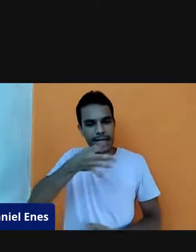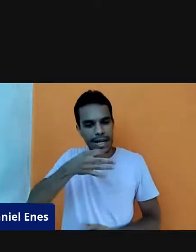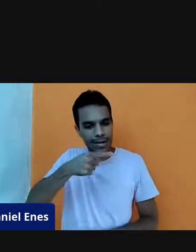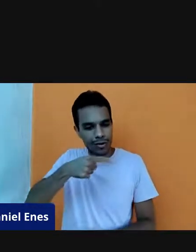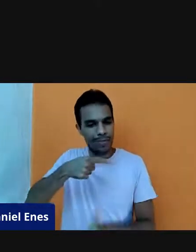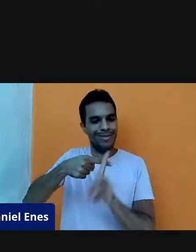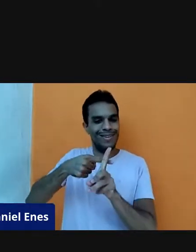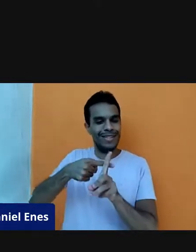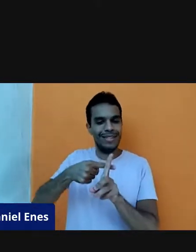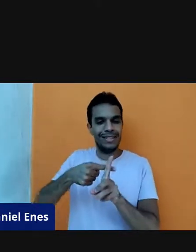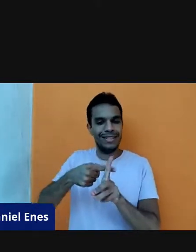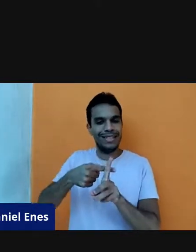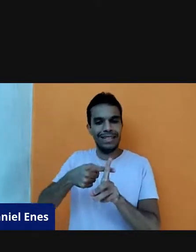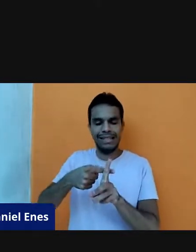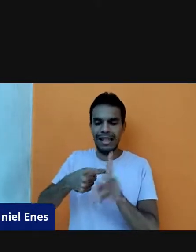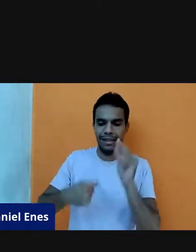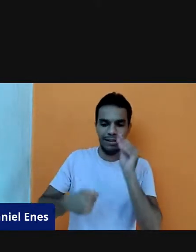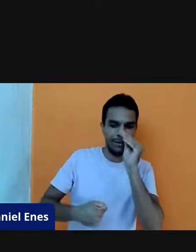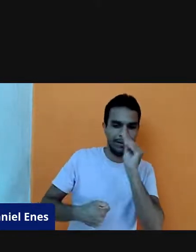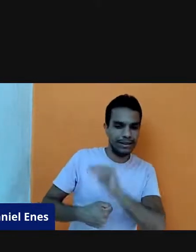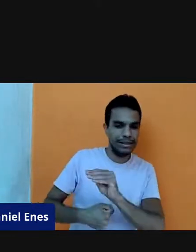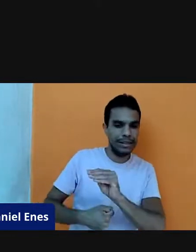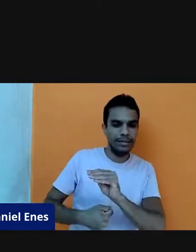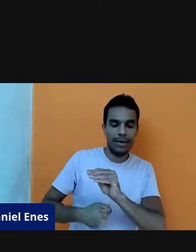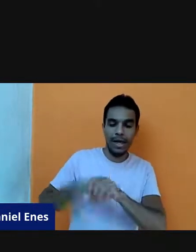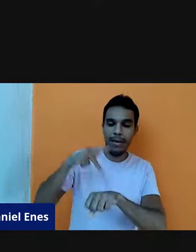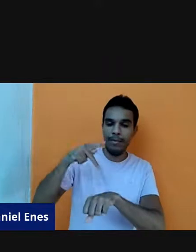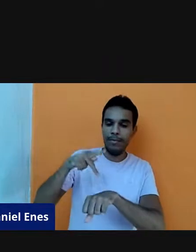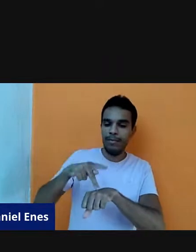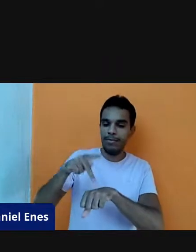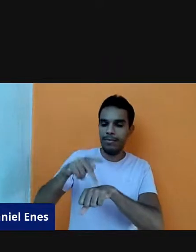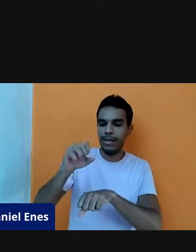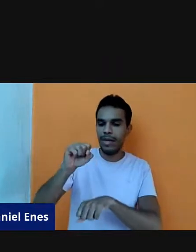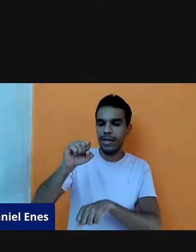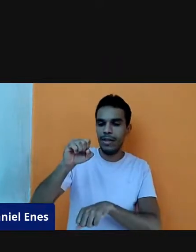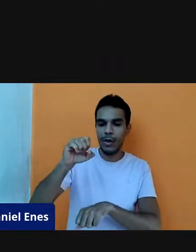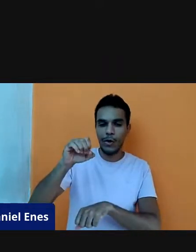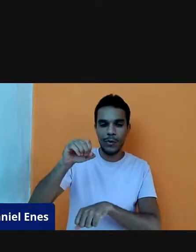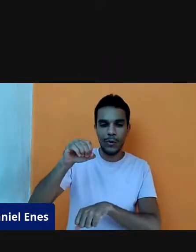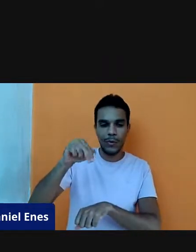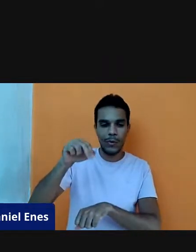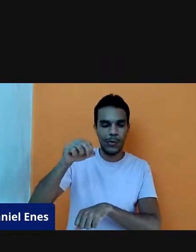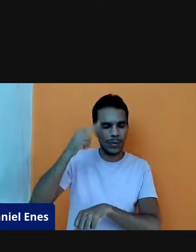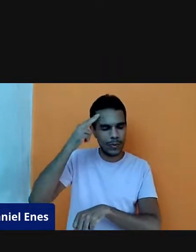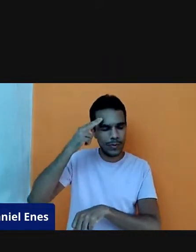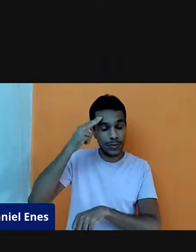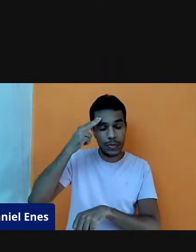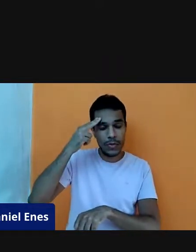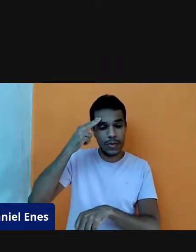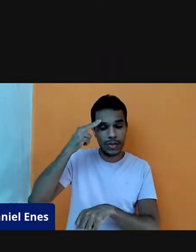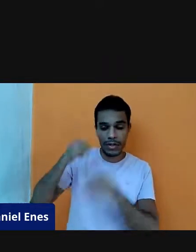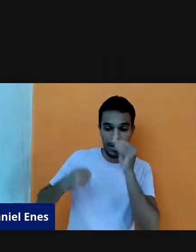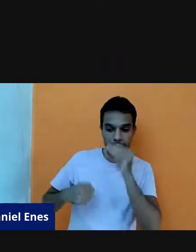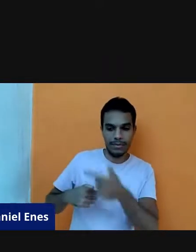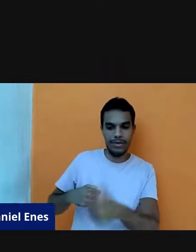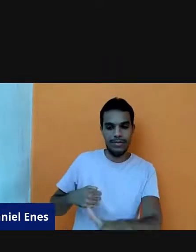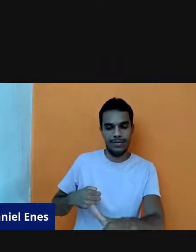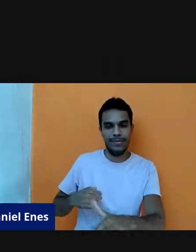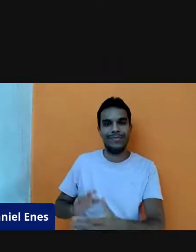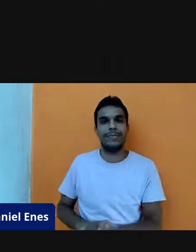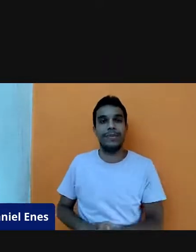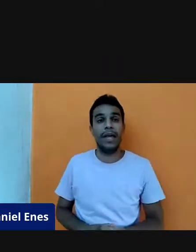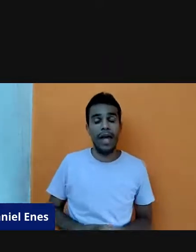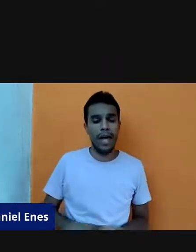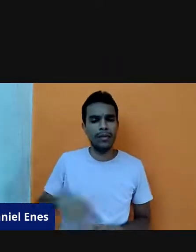ele não rejeita Pedra do Sono. E aí, uma curiosidade é que no mesmo